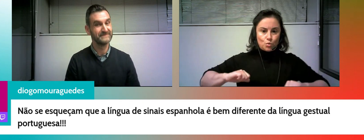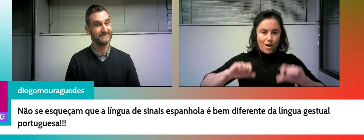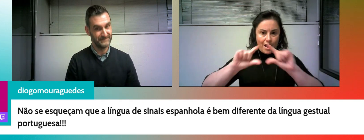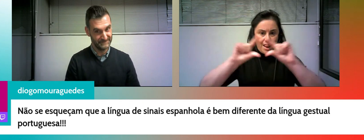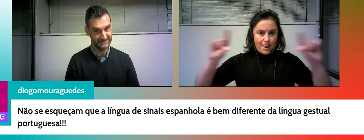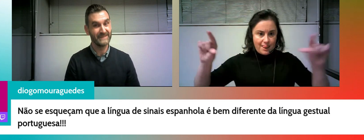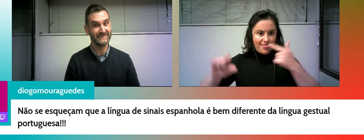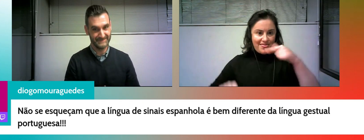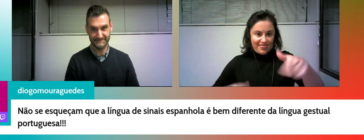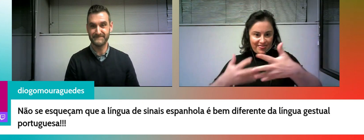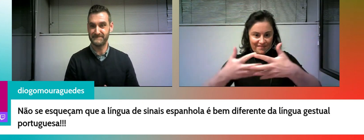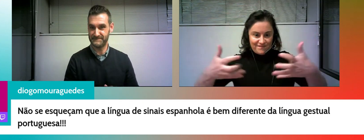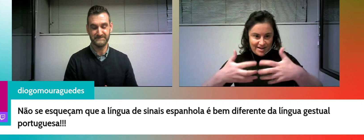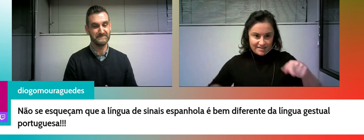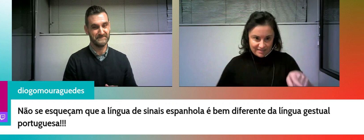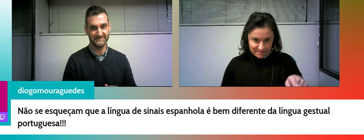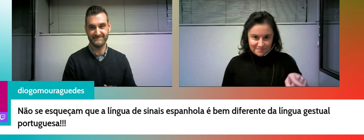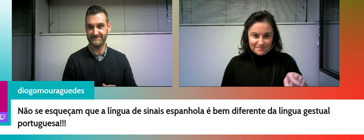Gestual portuguesa.